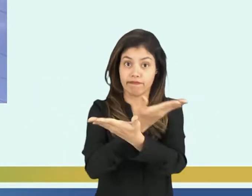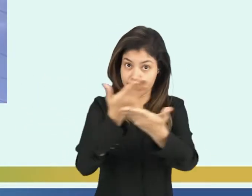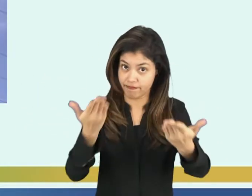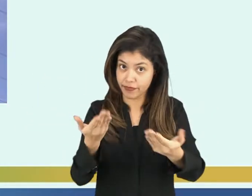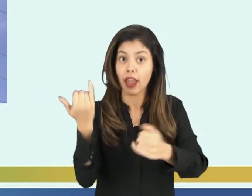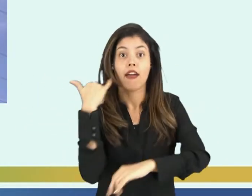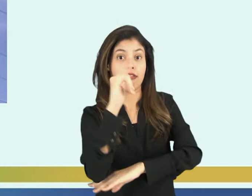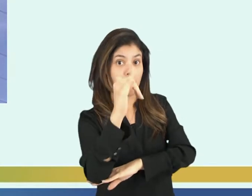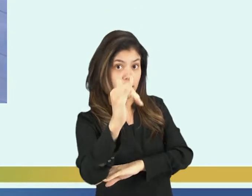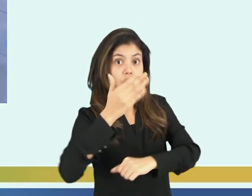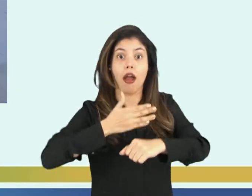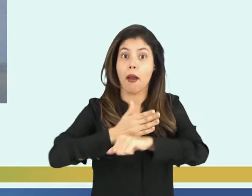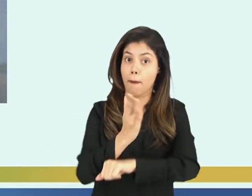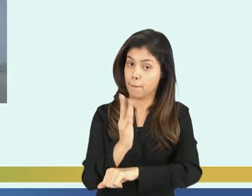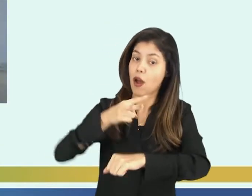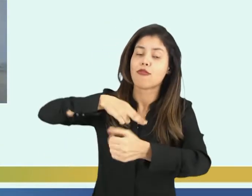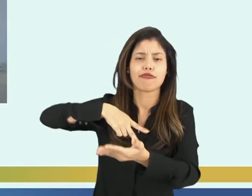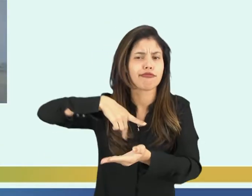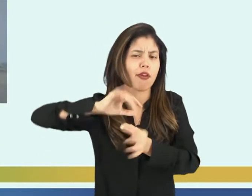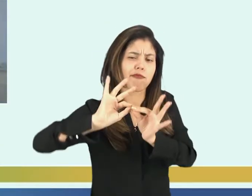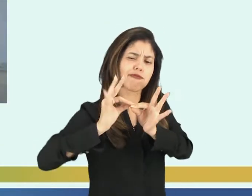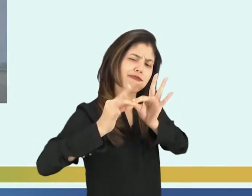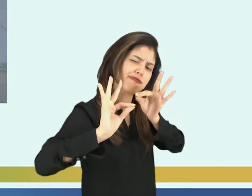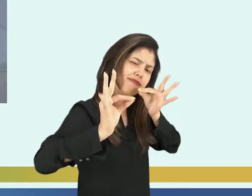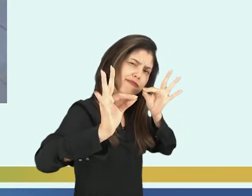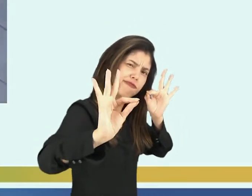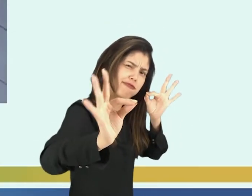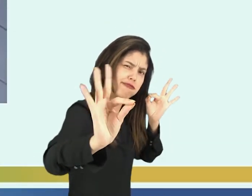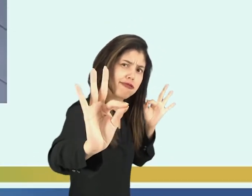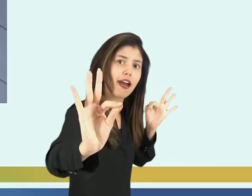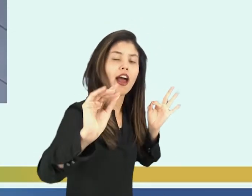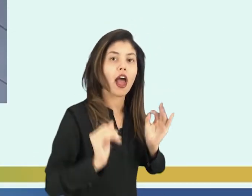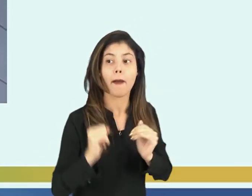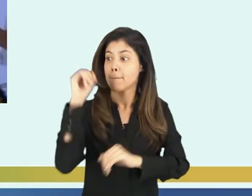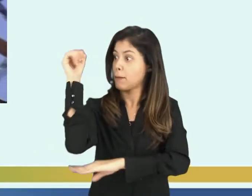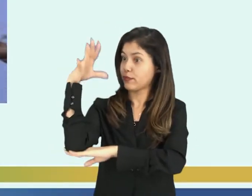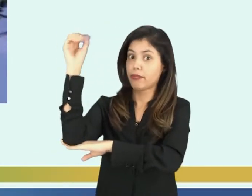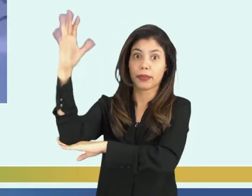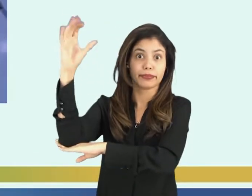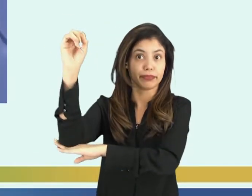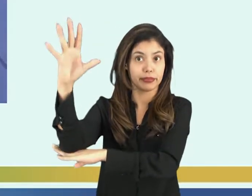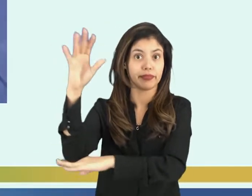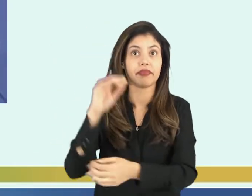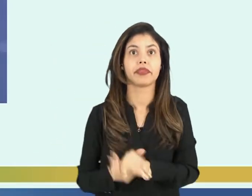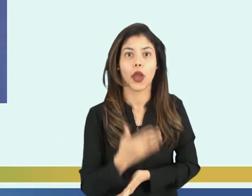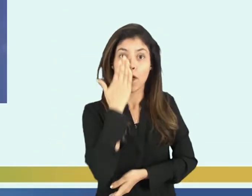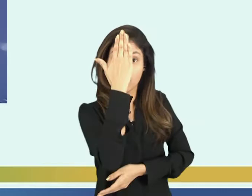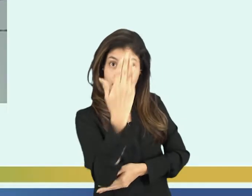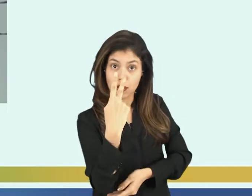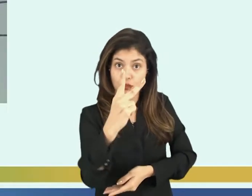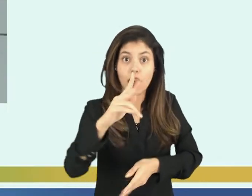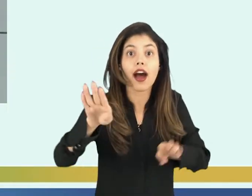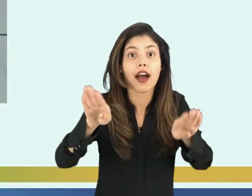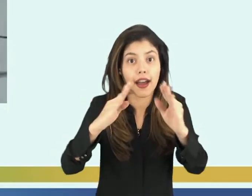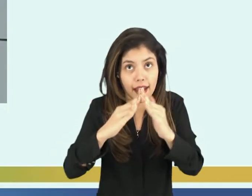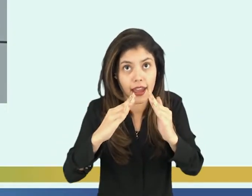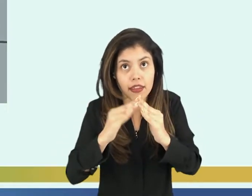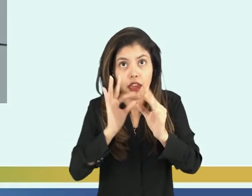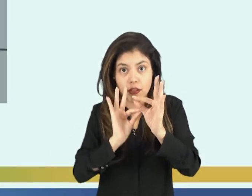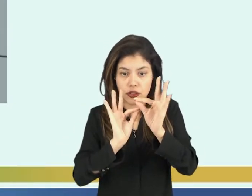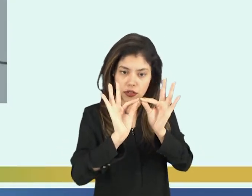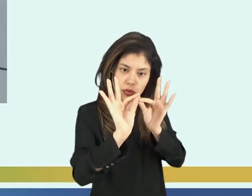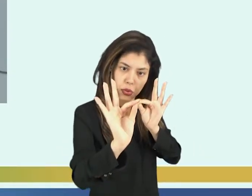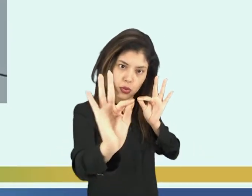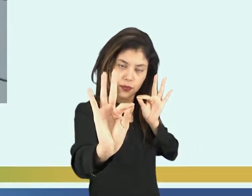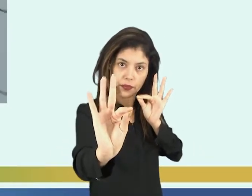casa, a energia elétrica percorre quilômetros a fio, de poste em poste. Do poste em frente à sua casa, ela segue por um